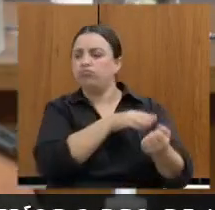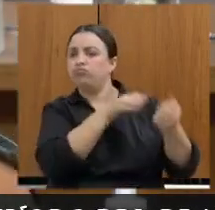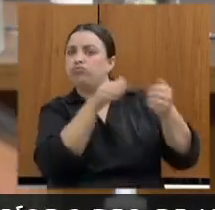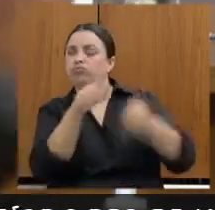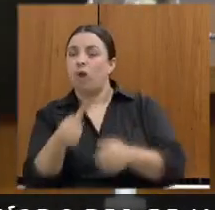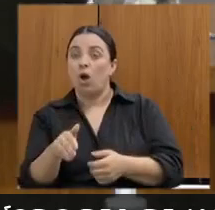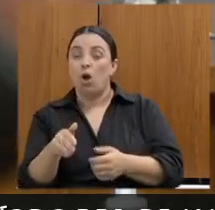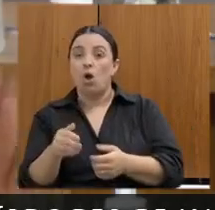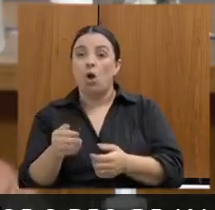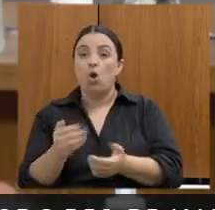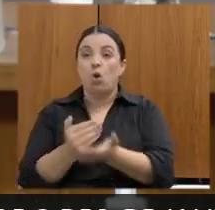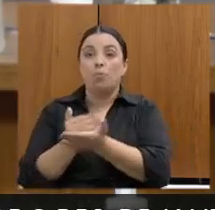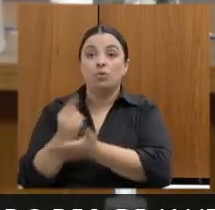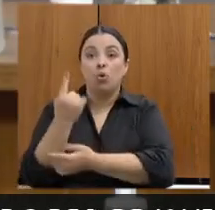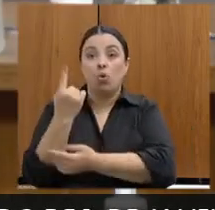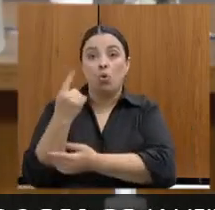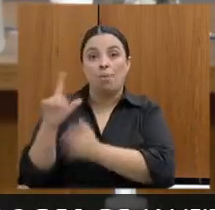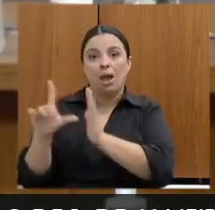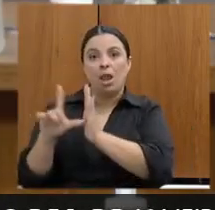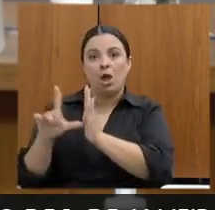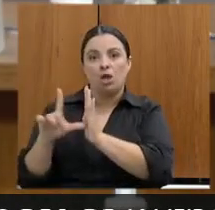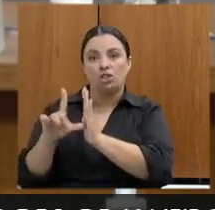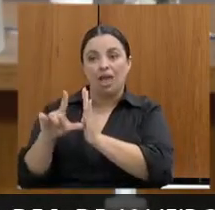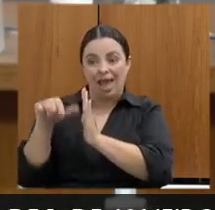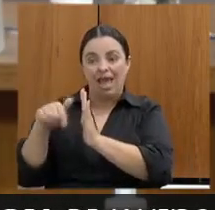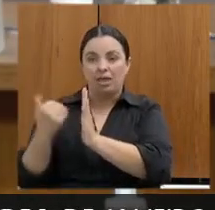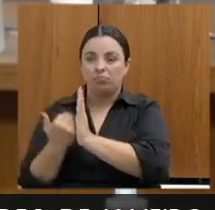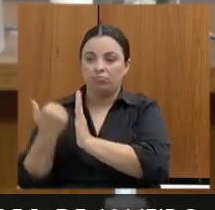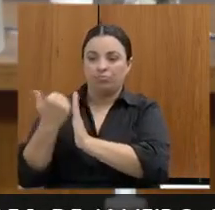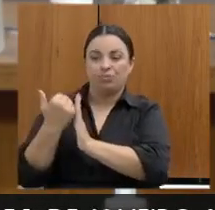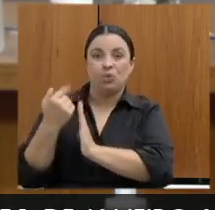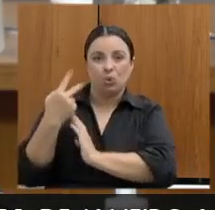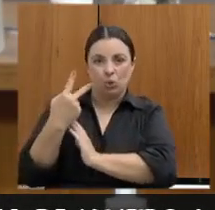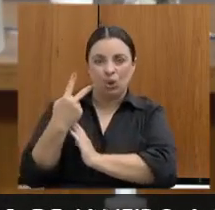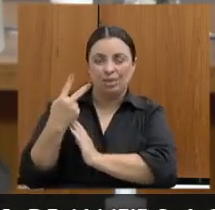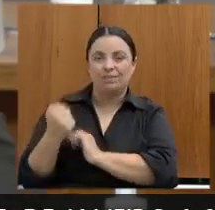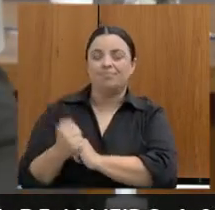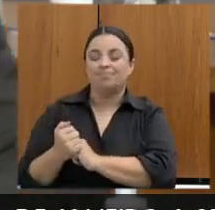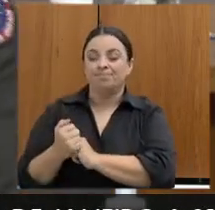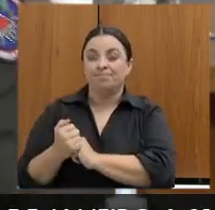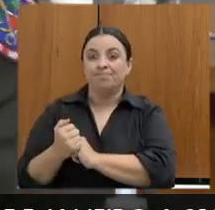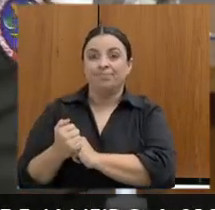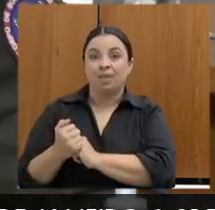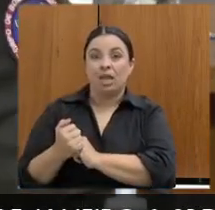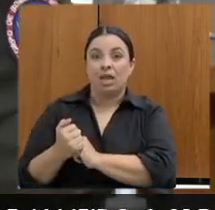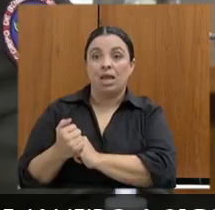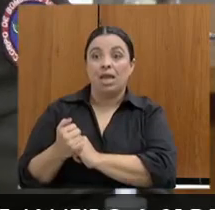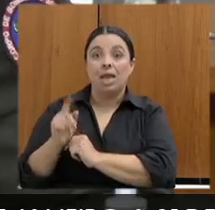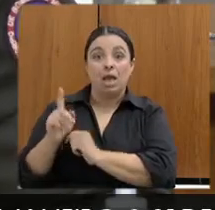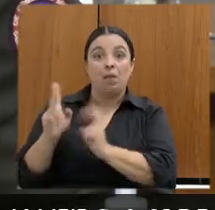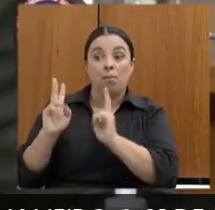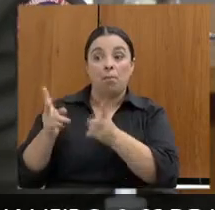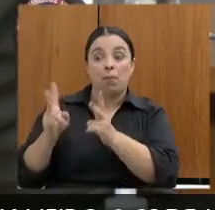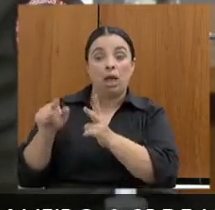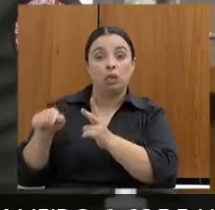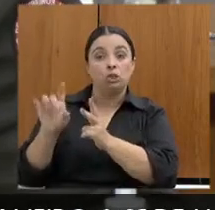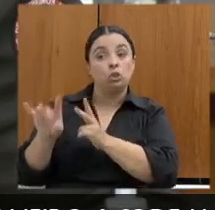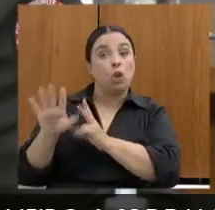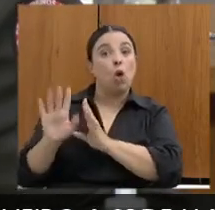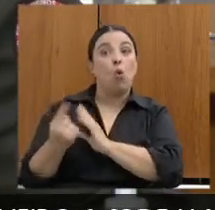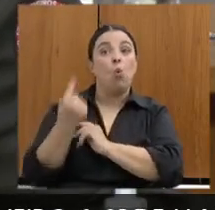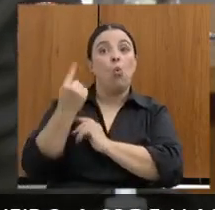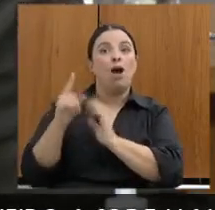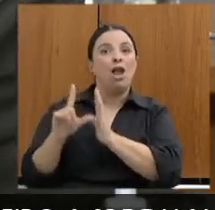permaneceu em uma loja com 2 andares e ali a gente também garantiu a integridade